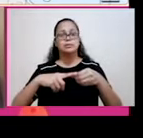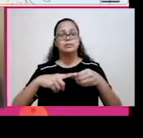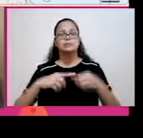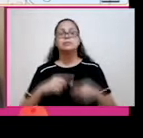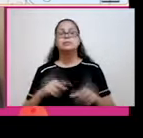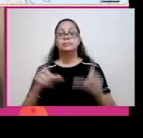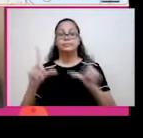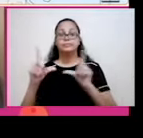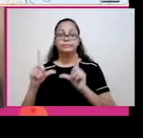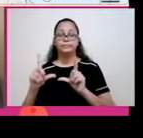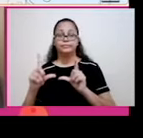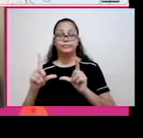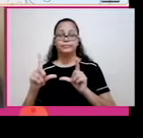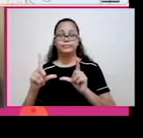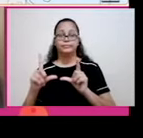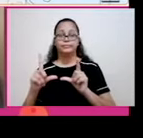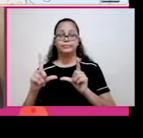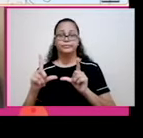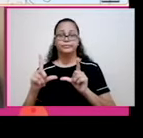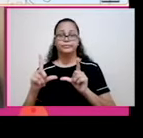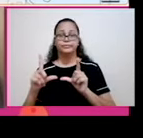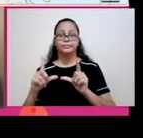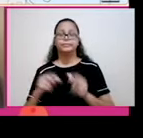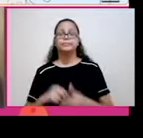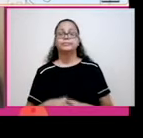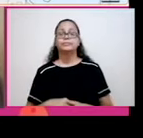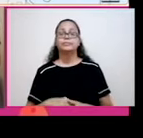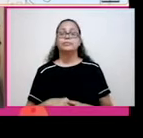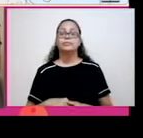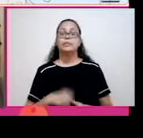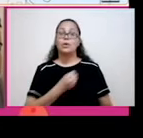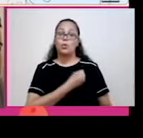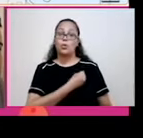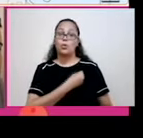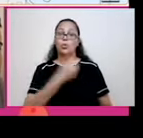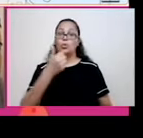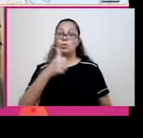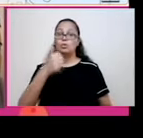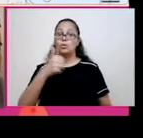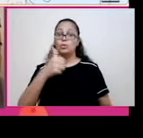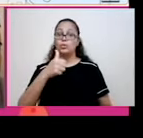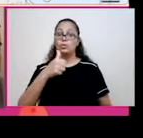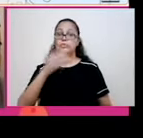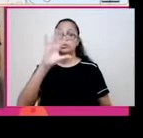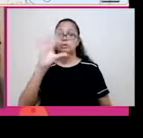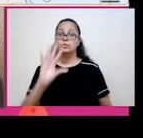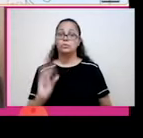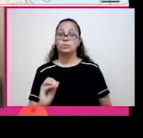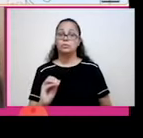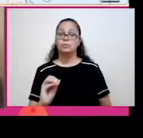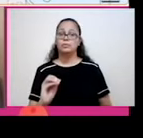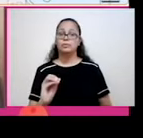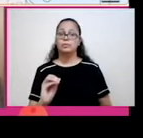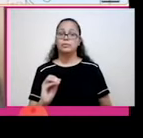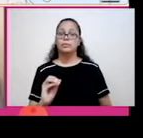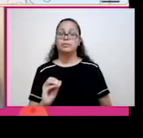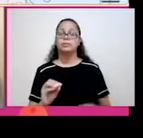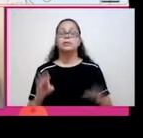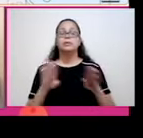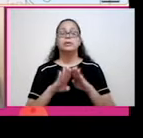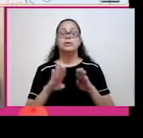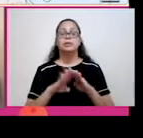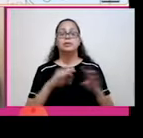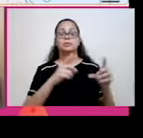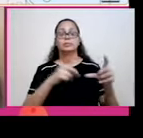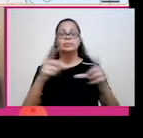na província de Guangdong, que é no número 11 aqui no mapa, vocês podem procurar aqui, olha só onde está o número 11, e além de todo